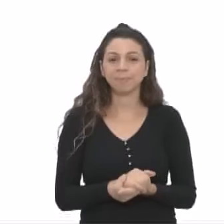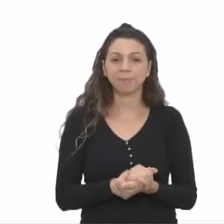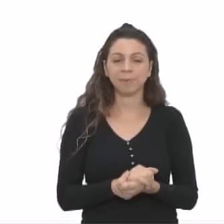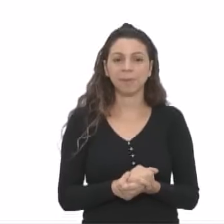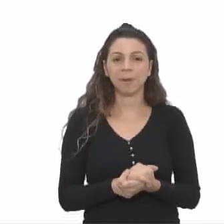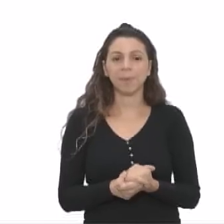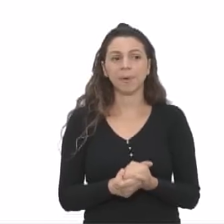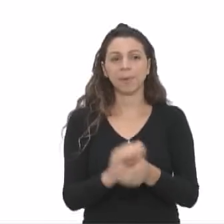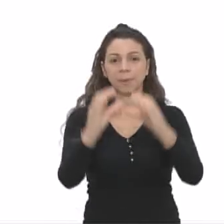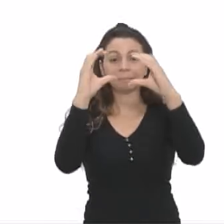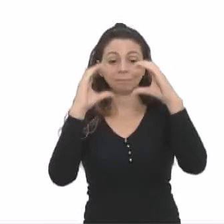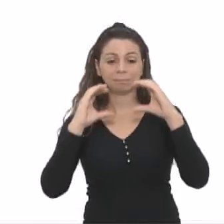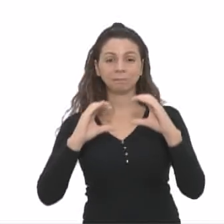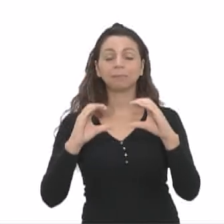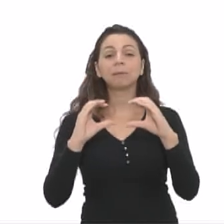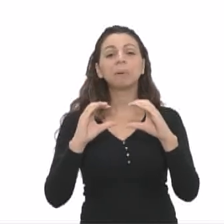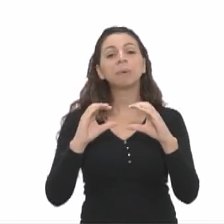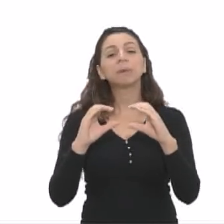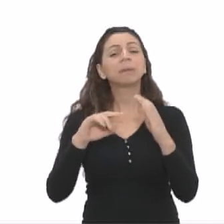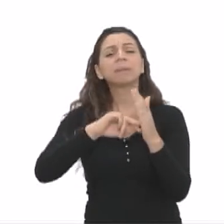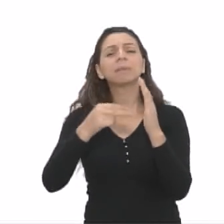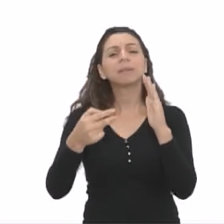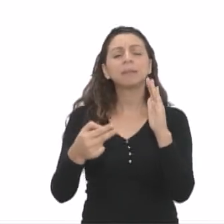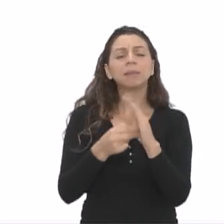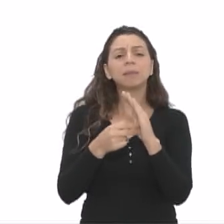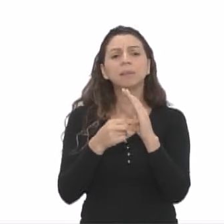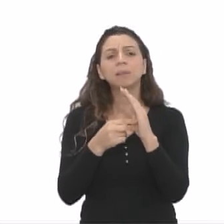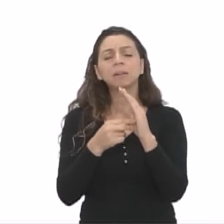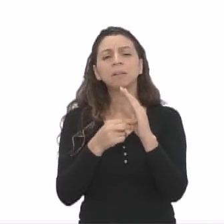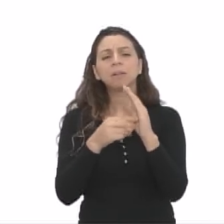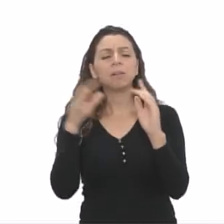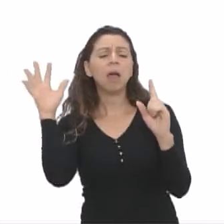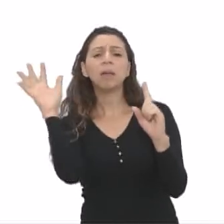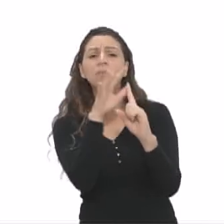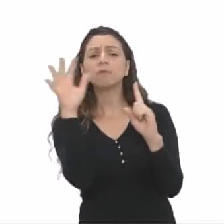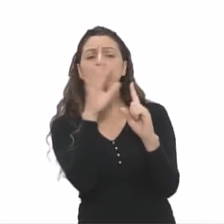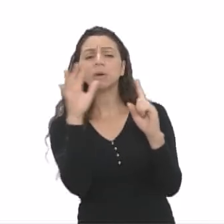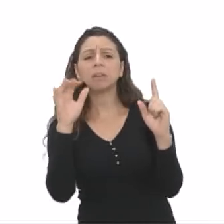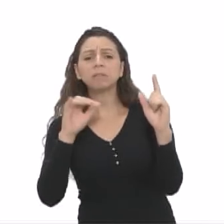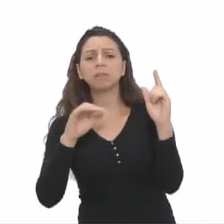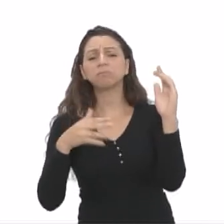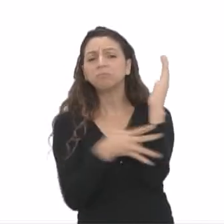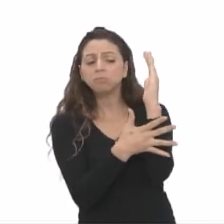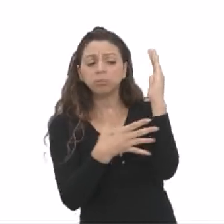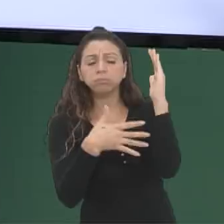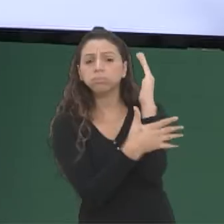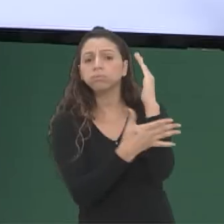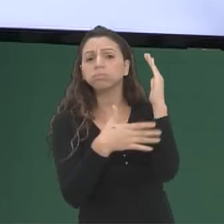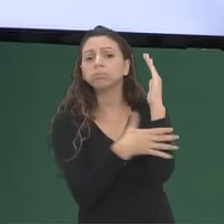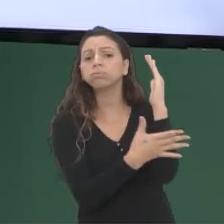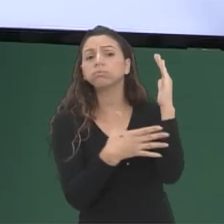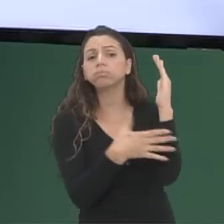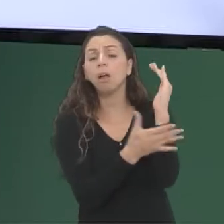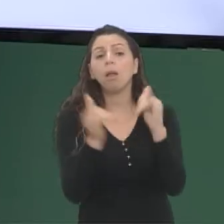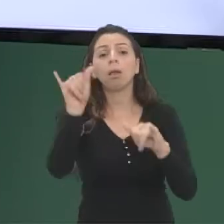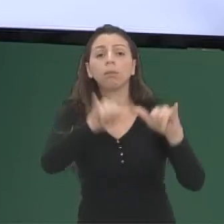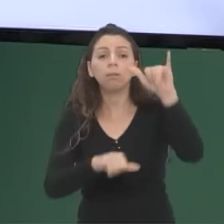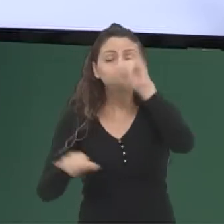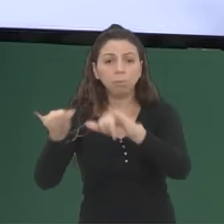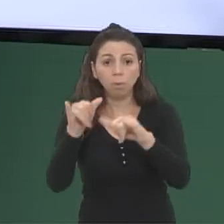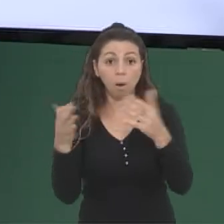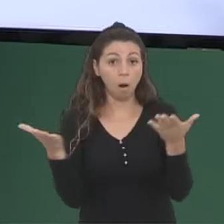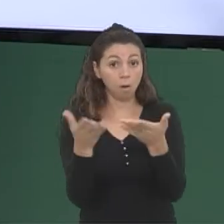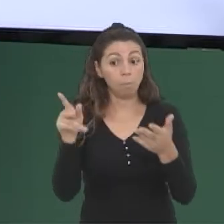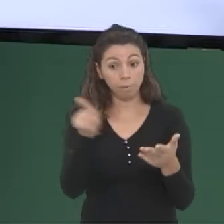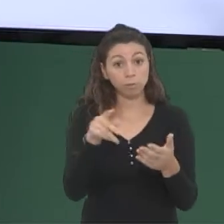seguintes agentes promove o intemperismo químico? Lembra o que o Fabiano explicou agora há pouco? Tem 3 tipos de